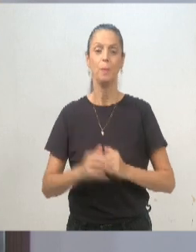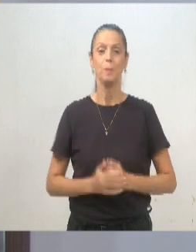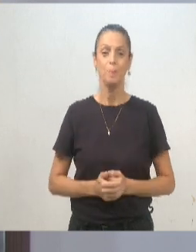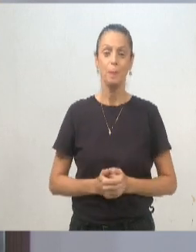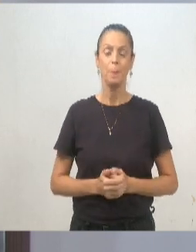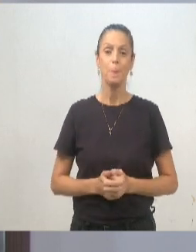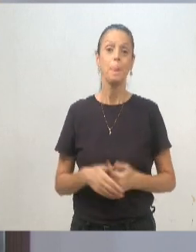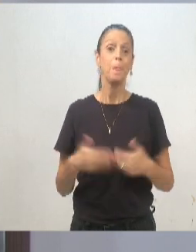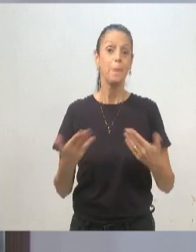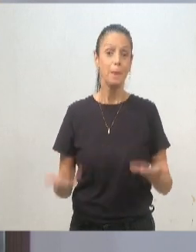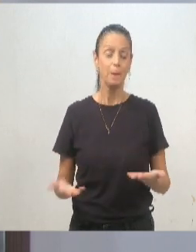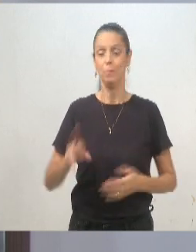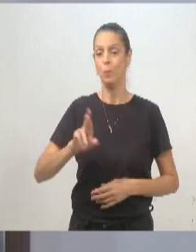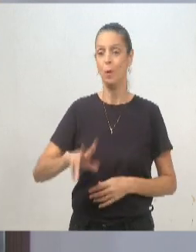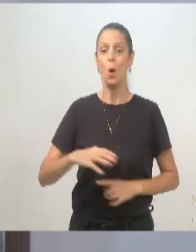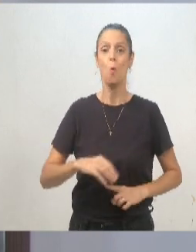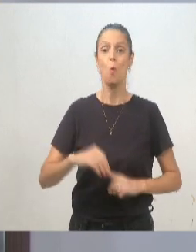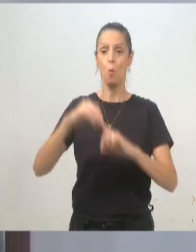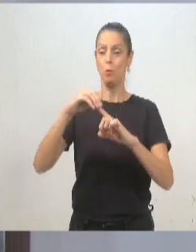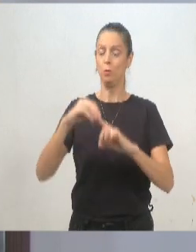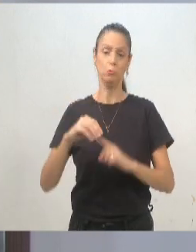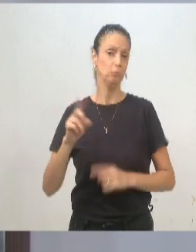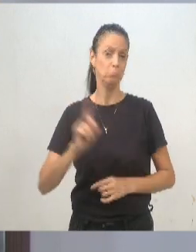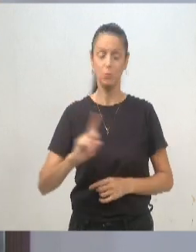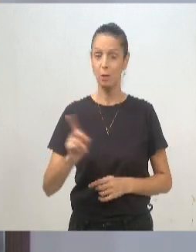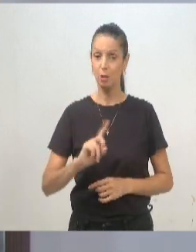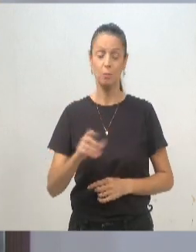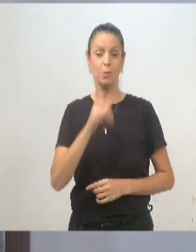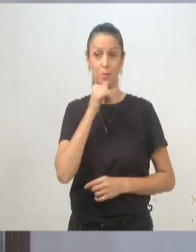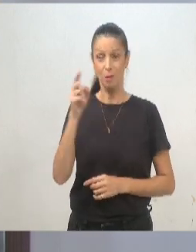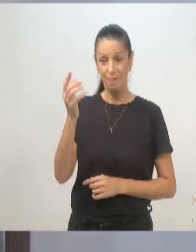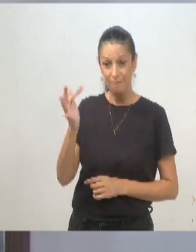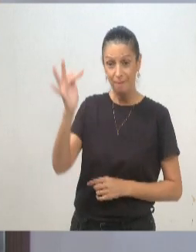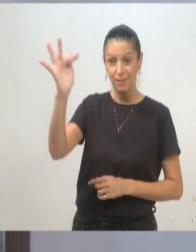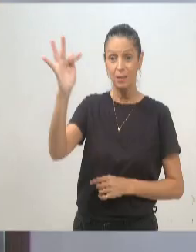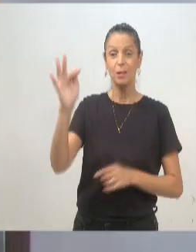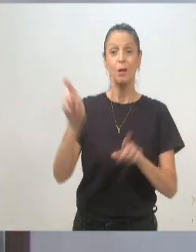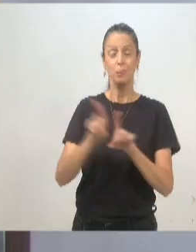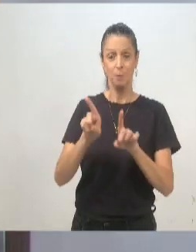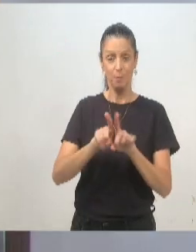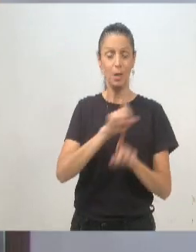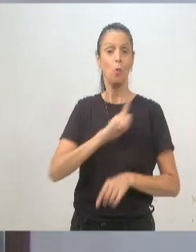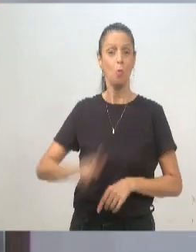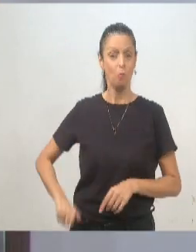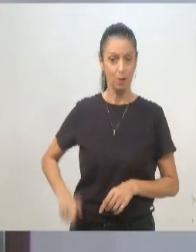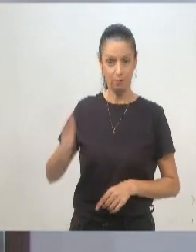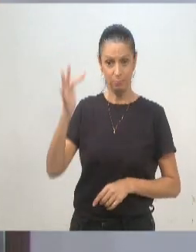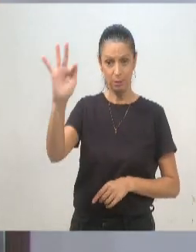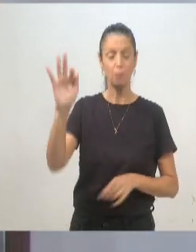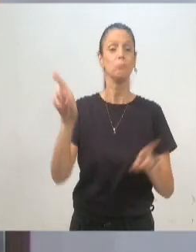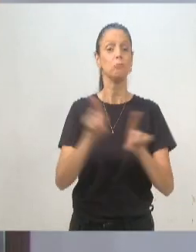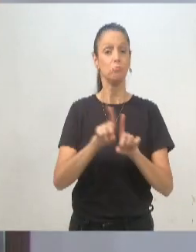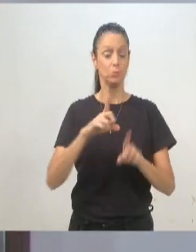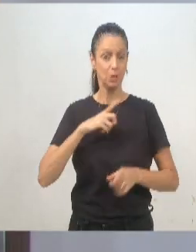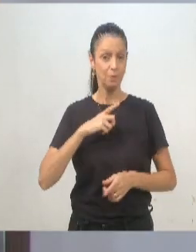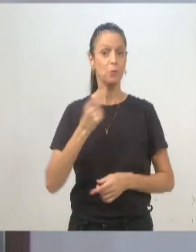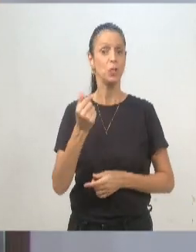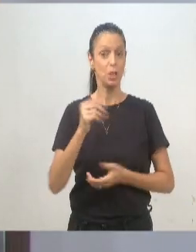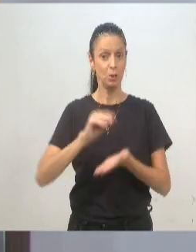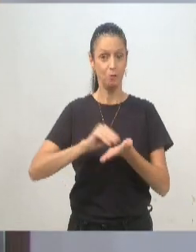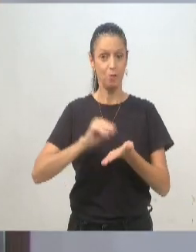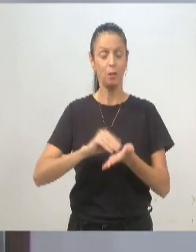E certamente não é o único ente federativo. A própria União Federal, governo federal, ele teve um déficit registrado